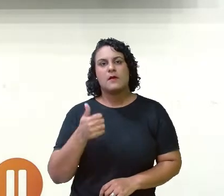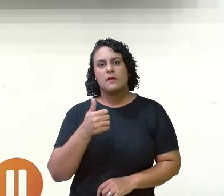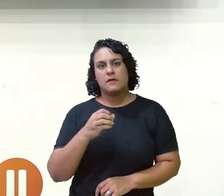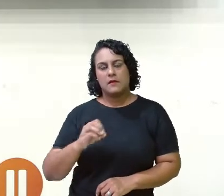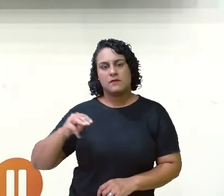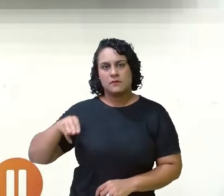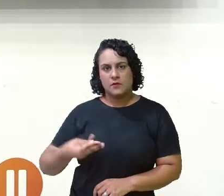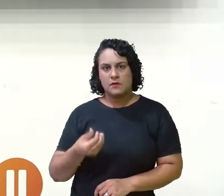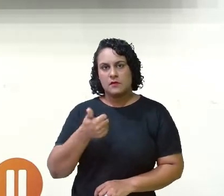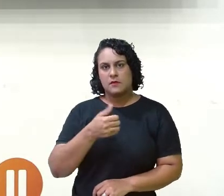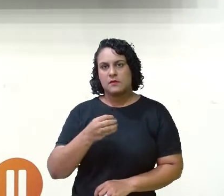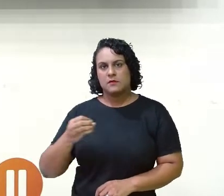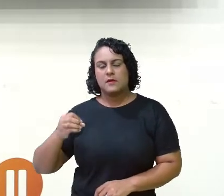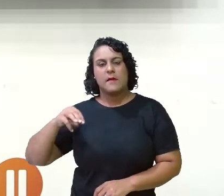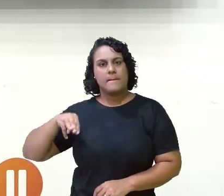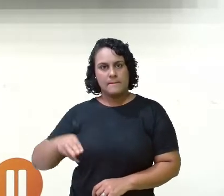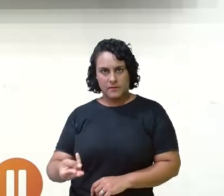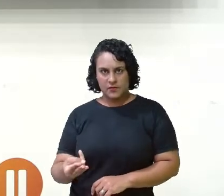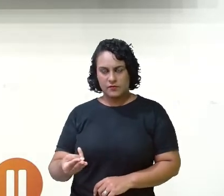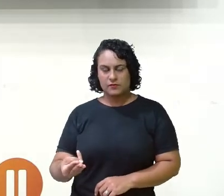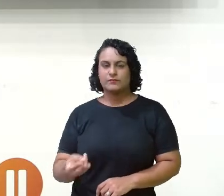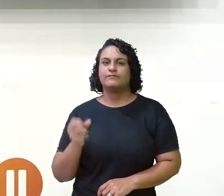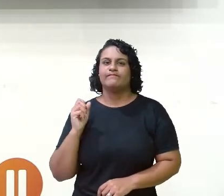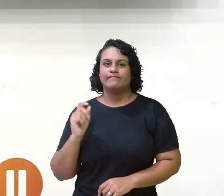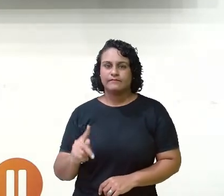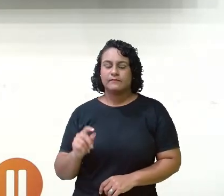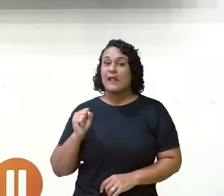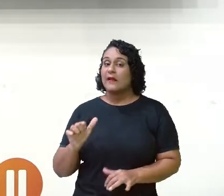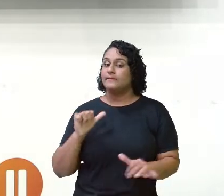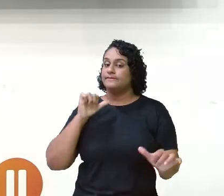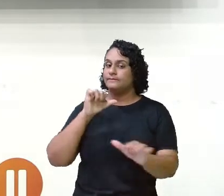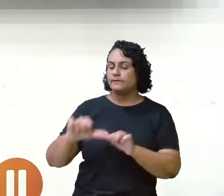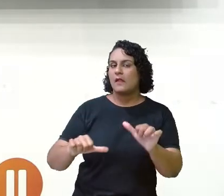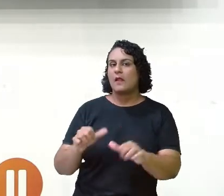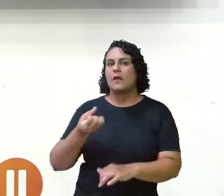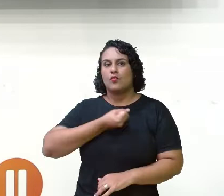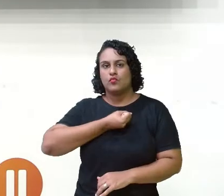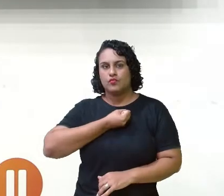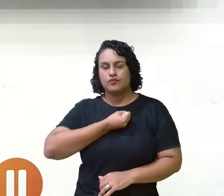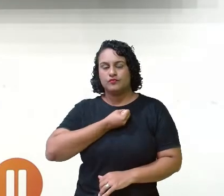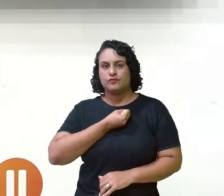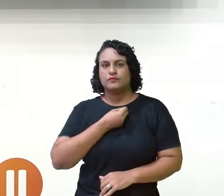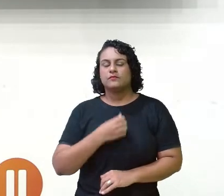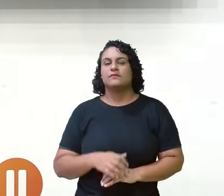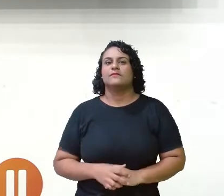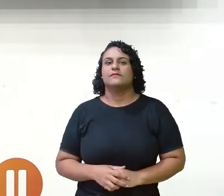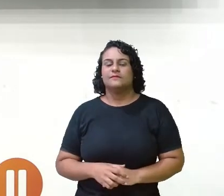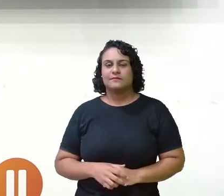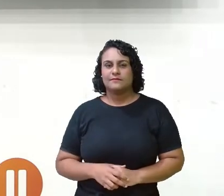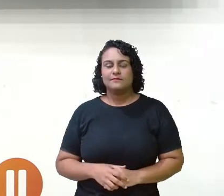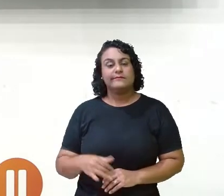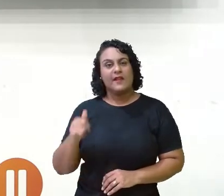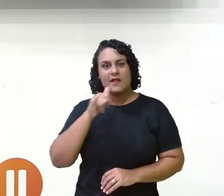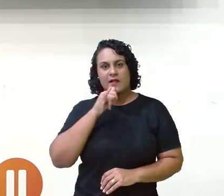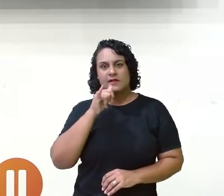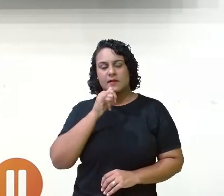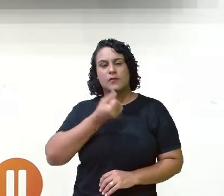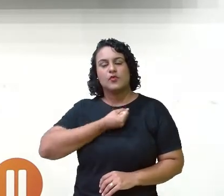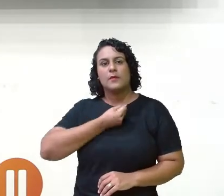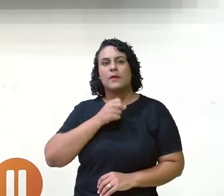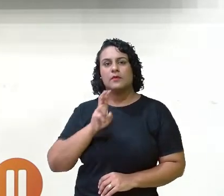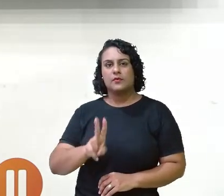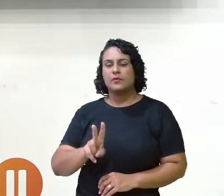Pronto. Tudo certo. Beleza? E se eu trocasse o meu número? Vamos, por exemplo, o número